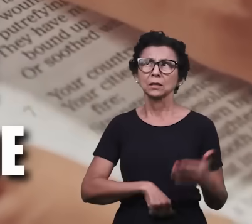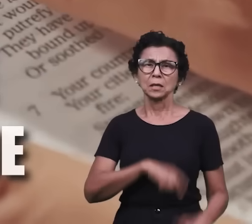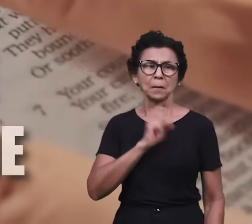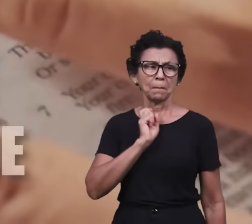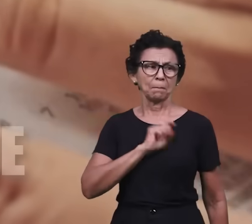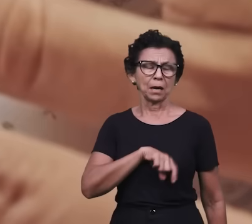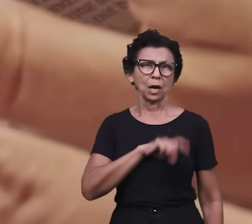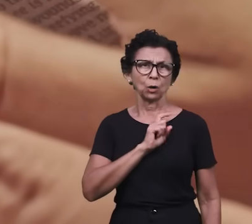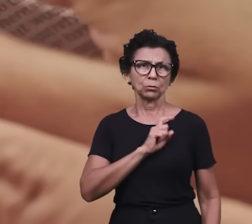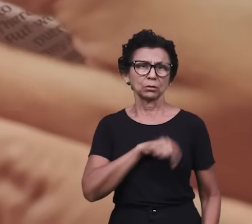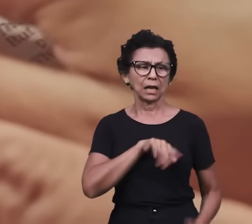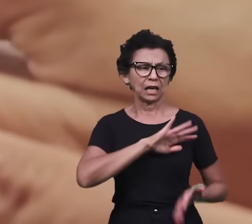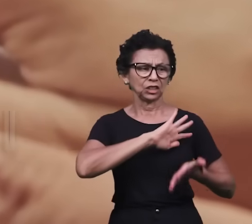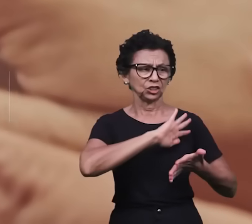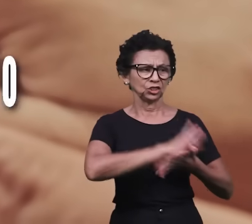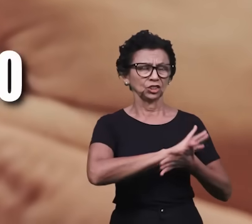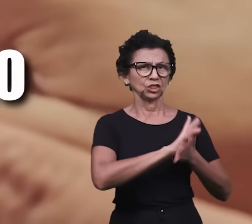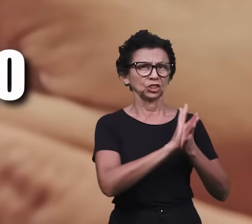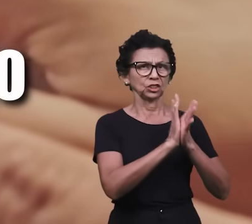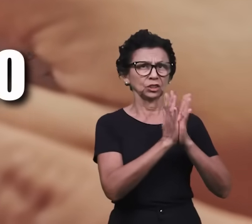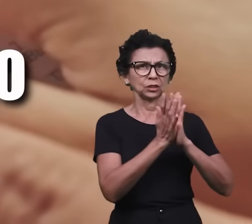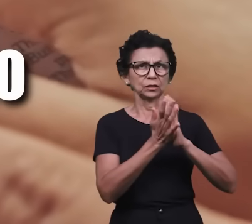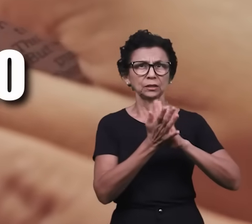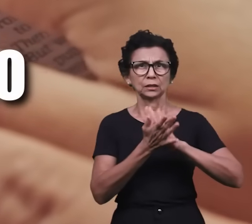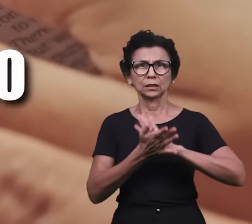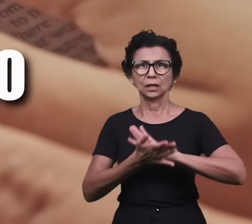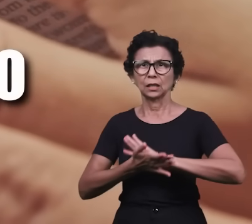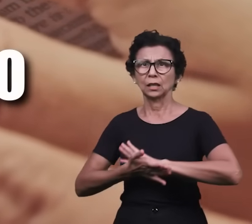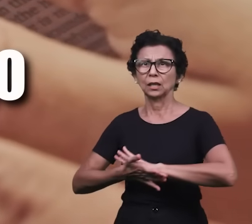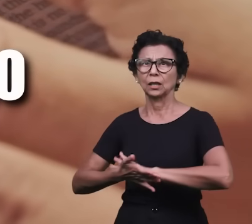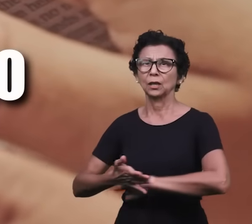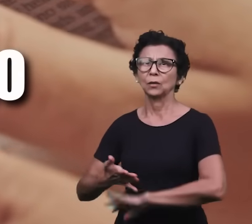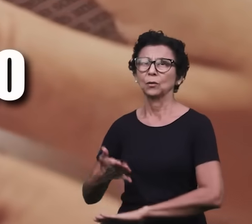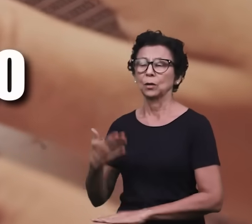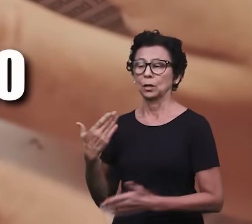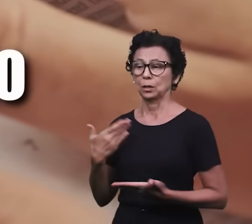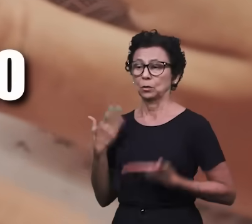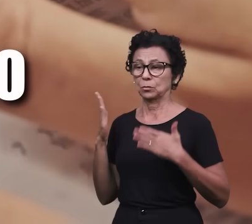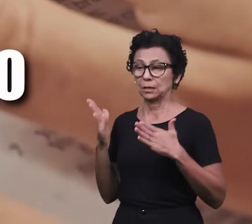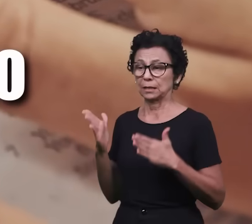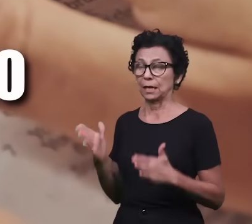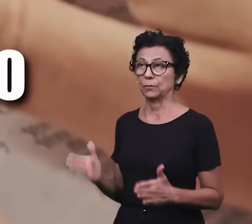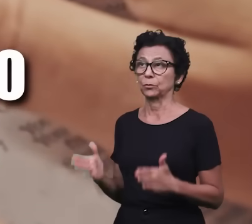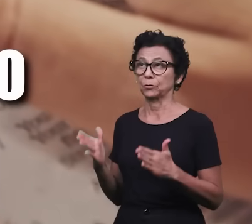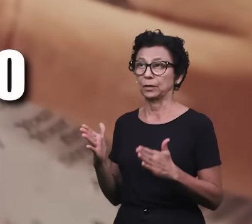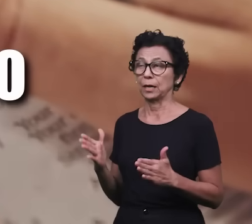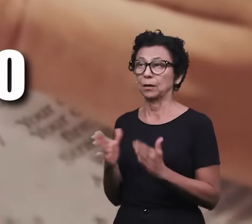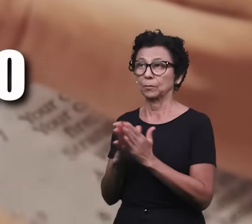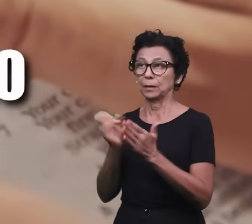maldade e conserva em retidão quem for